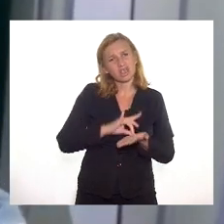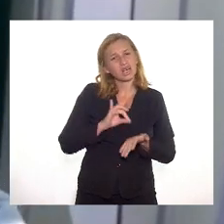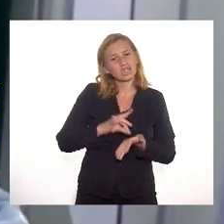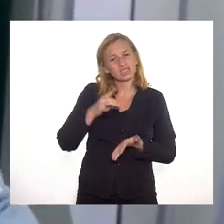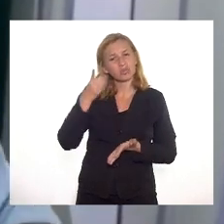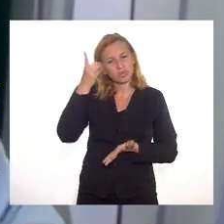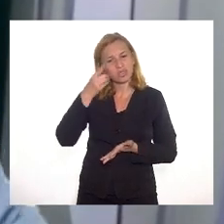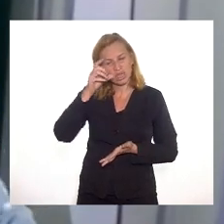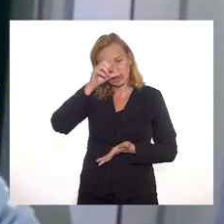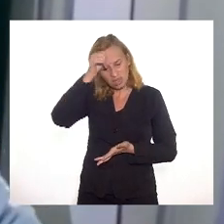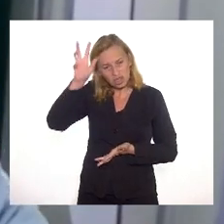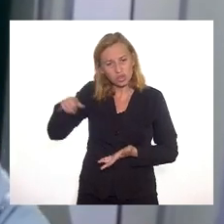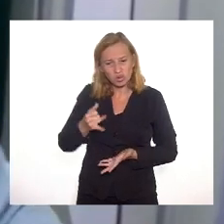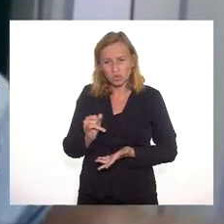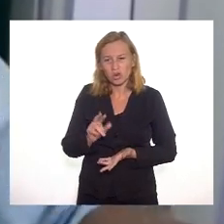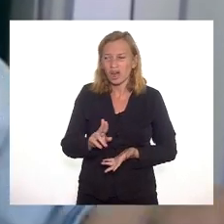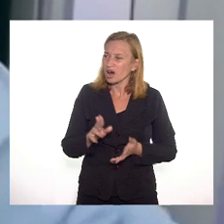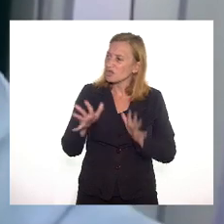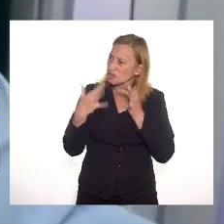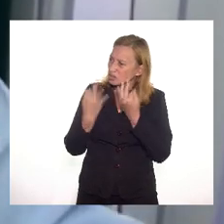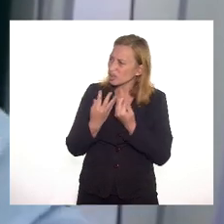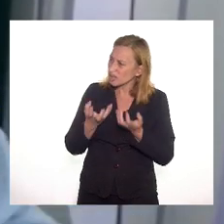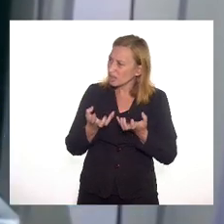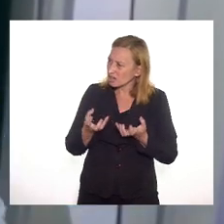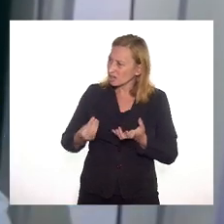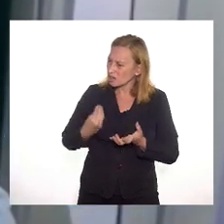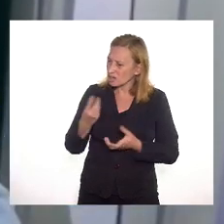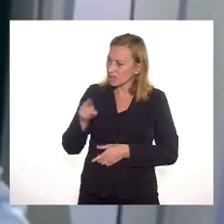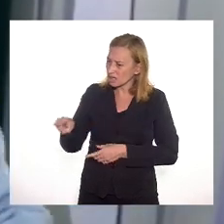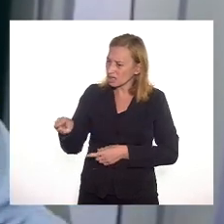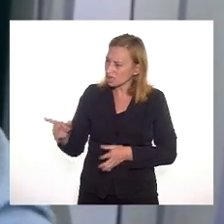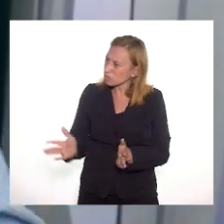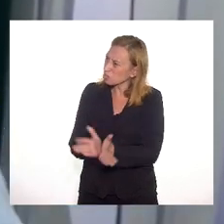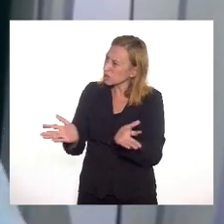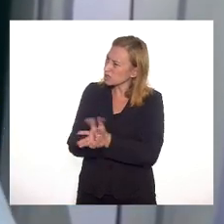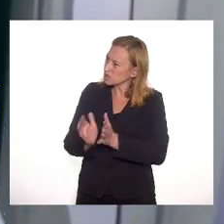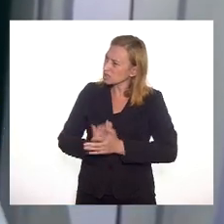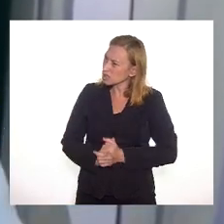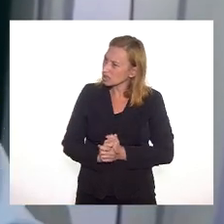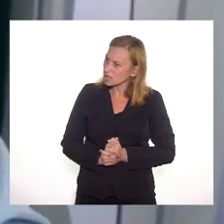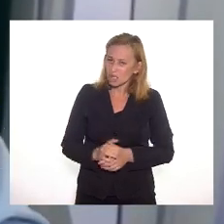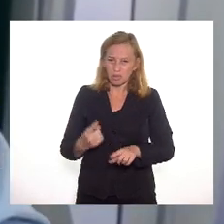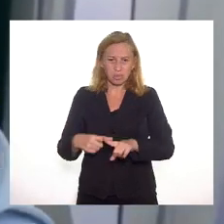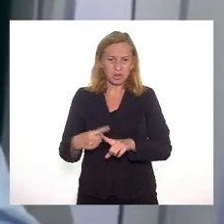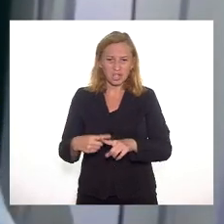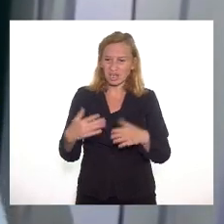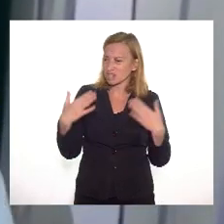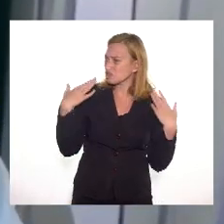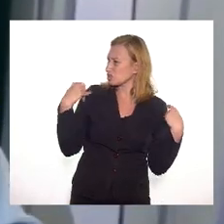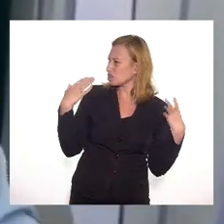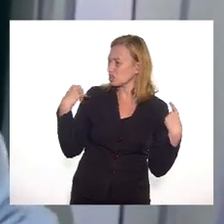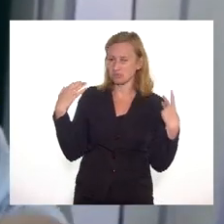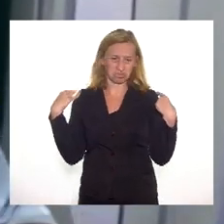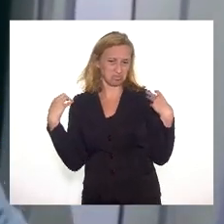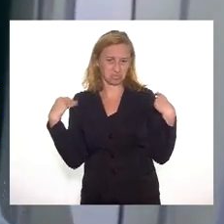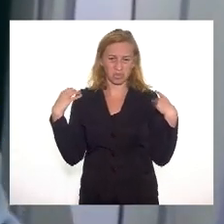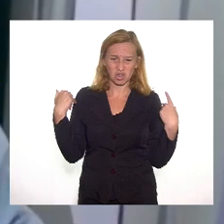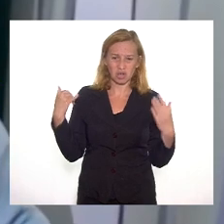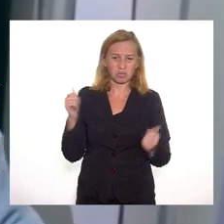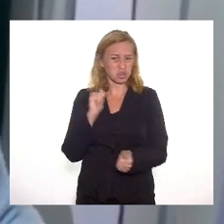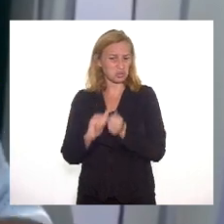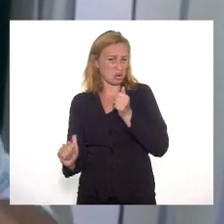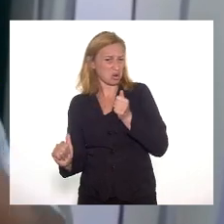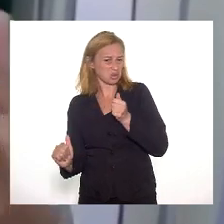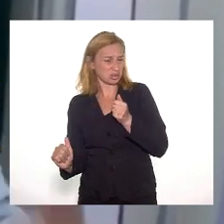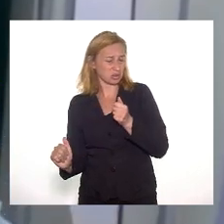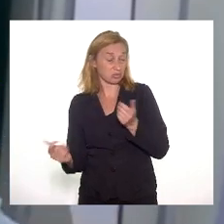essas famílias desejariam viver as suas vidas naquelas condições? Será que estão ali por hobby, a passeio, por esporte?